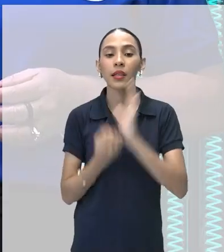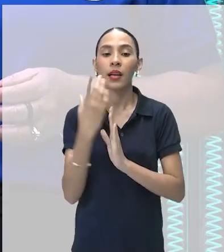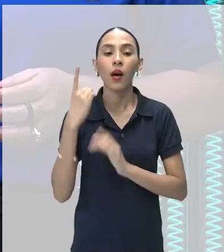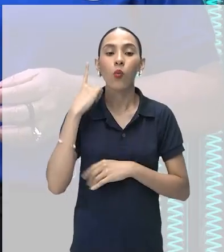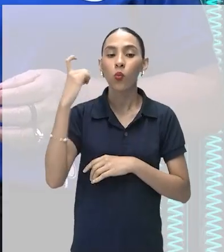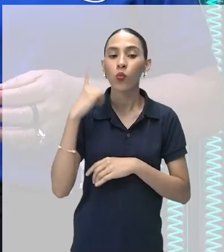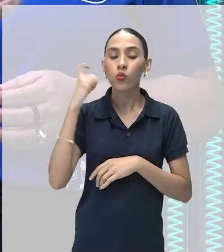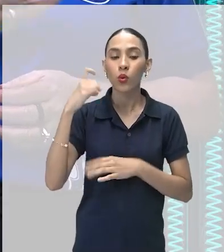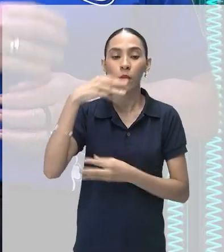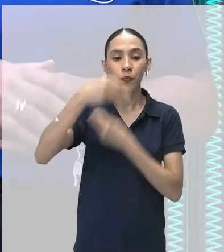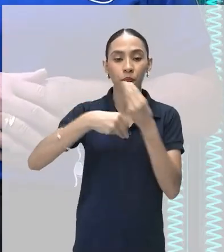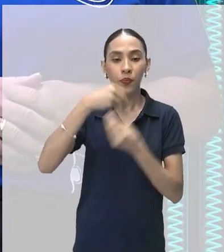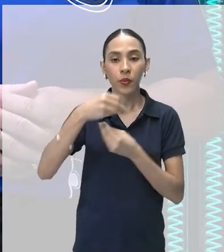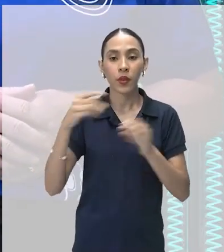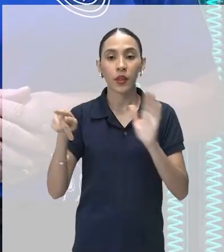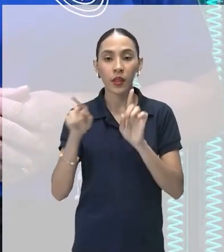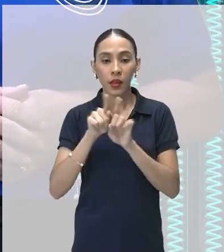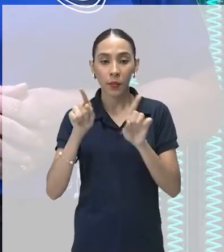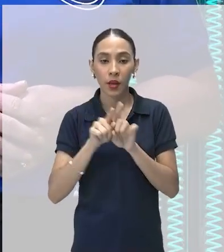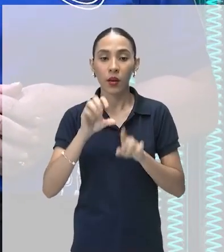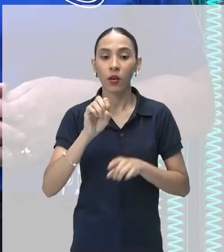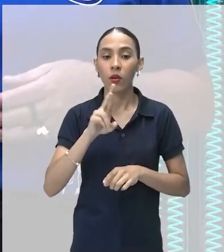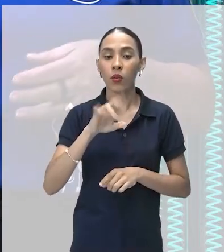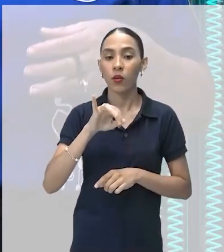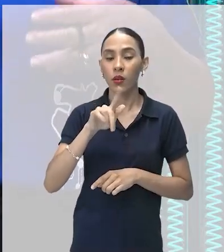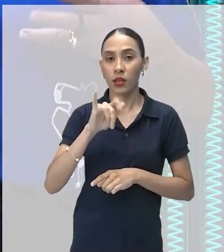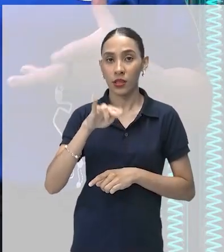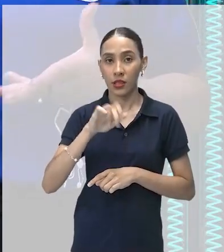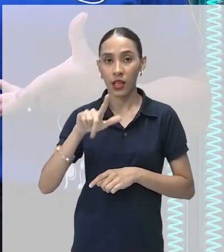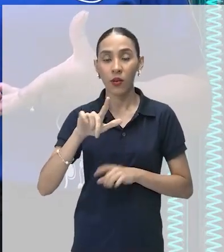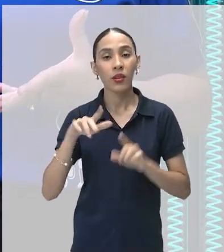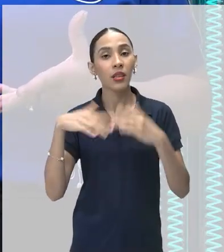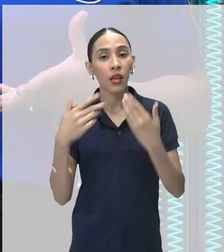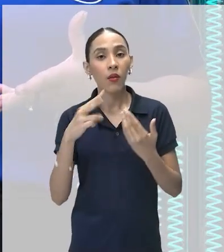híbrido e original. Então,